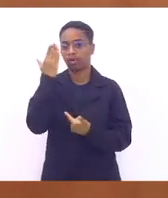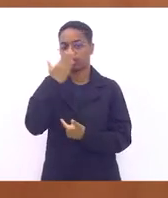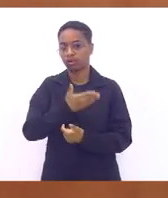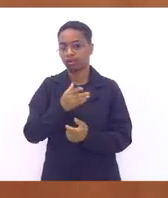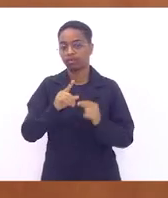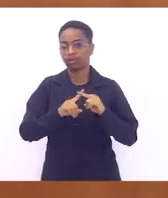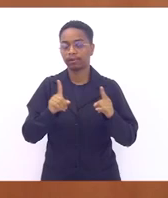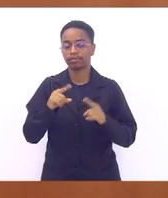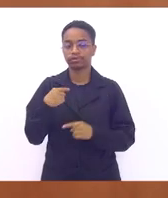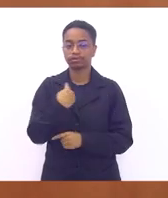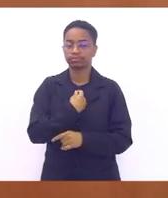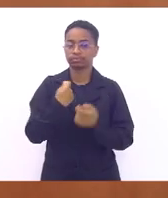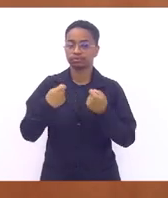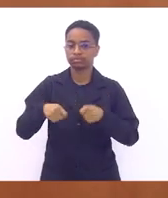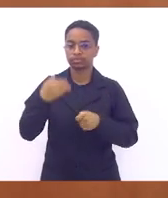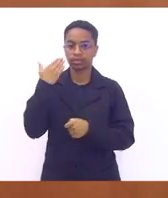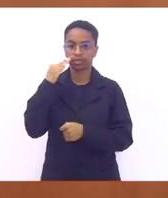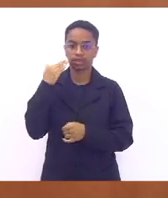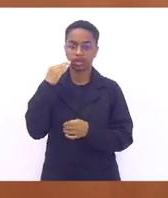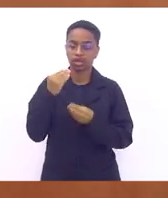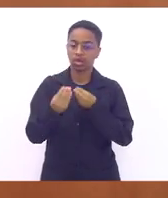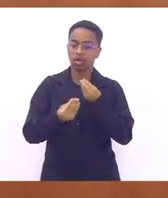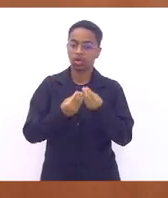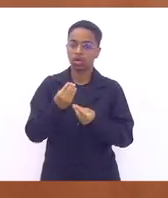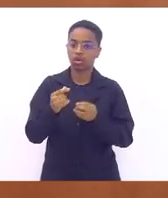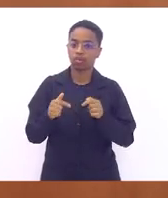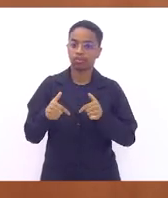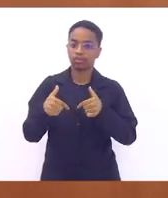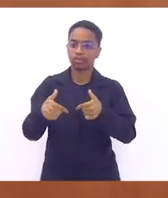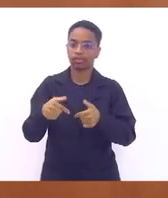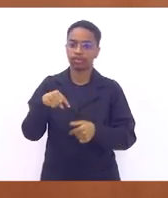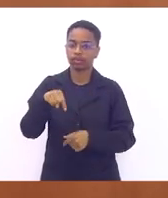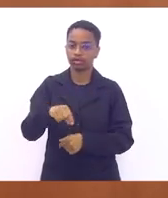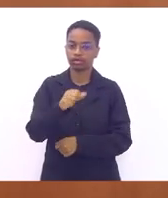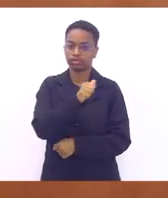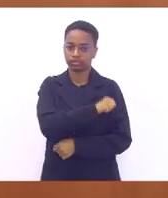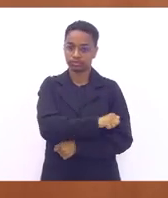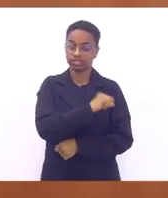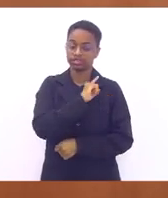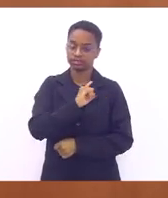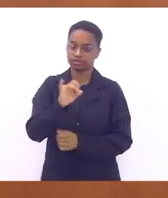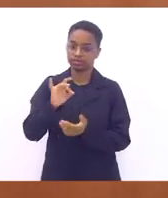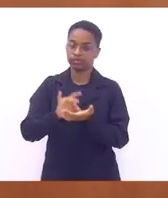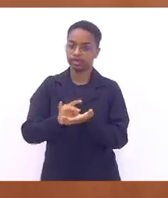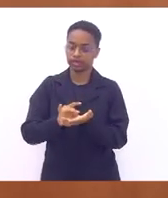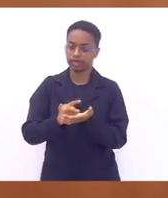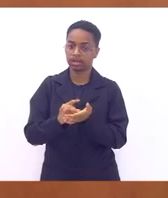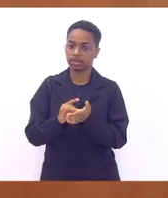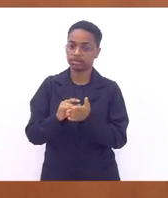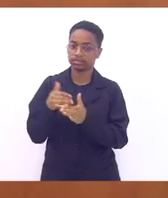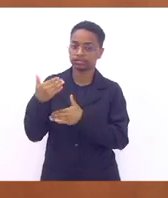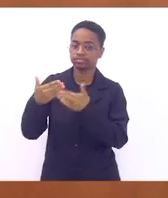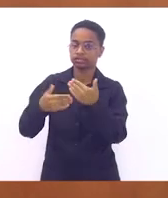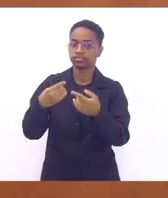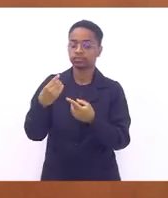precisa entender, da maneira como a gente vai fazer no nosso Estado, se isso vai ser efetivo. Ou seja, o impacto desse auxílio que